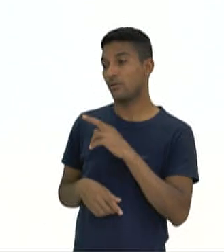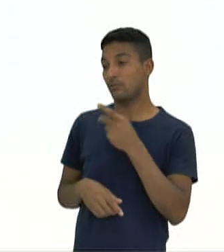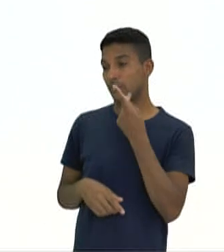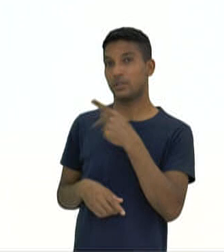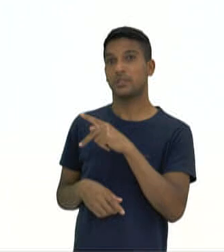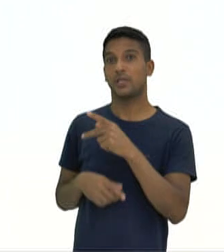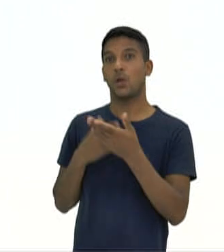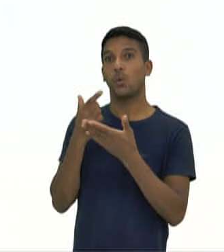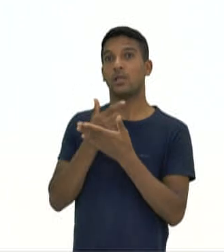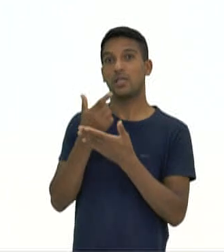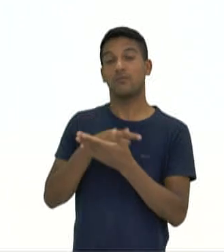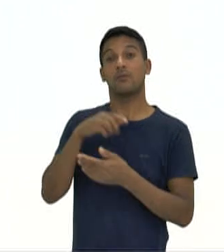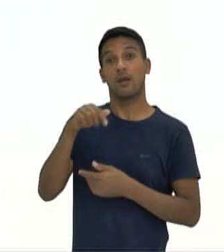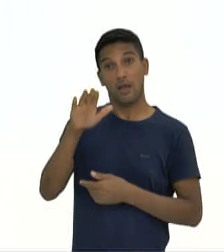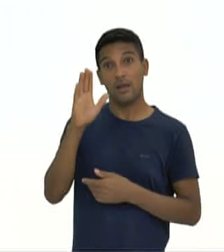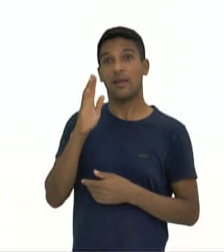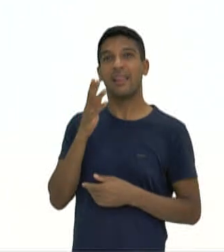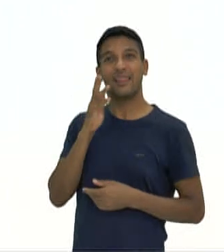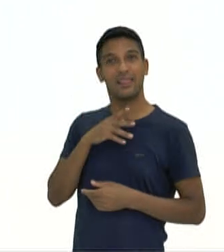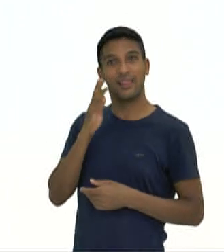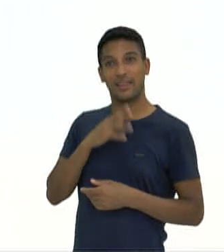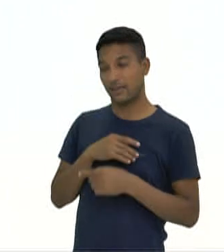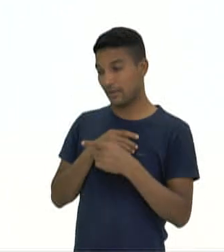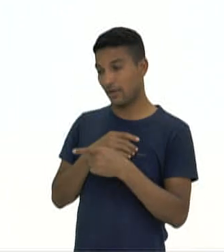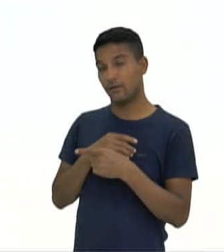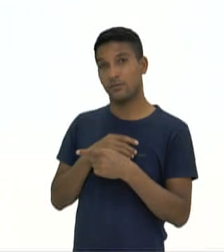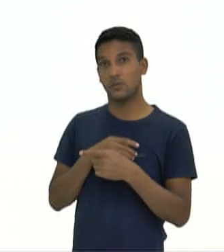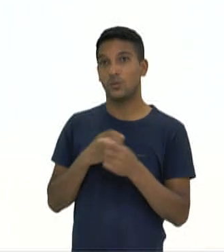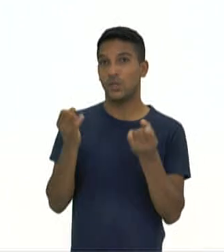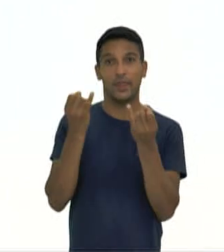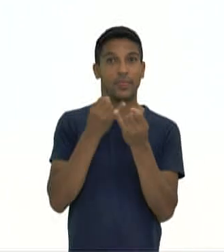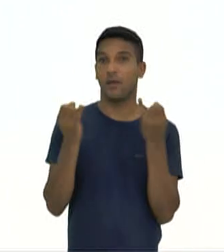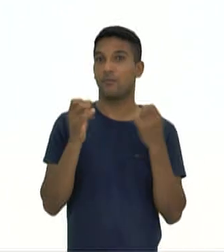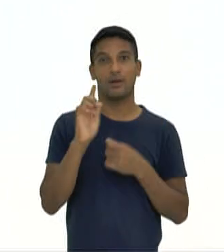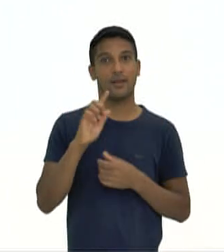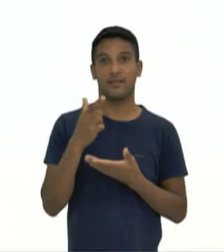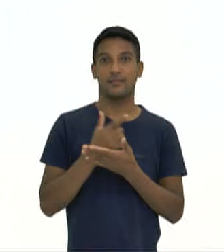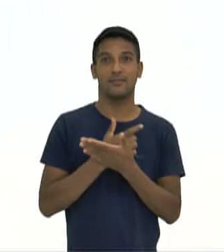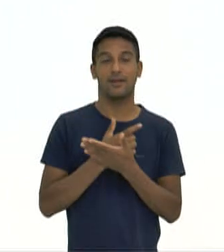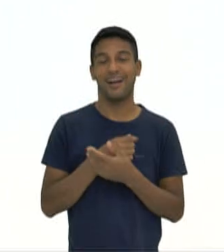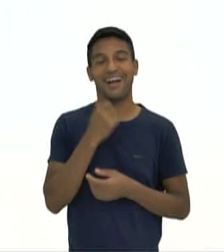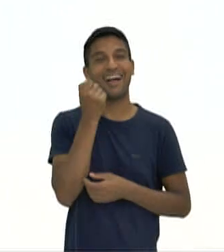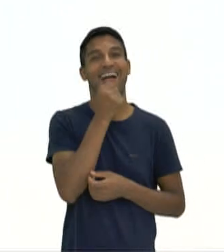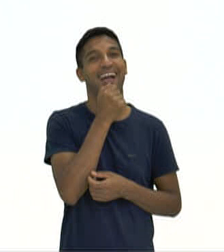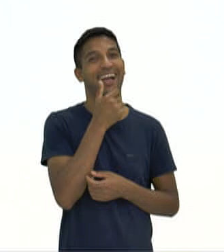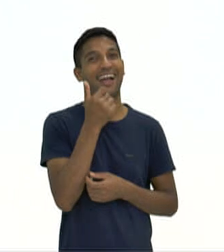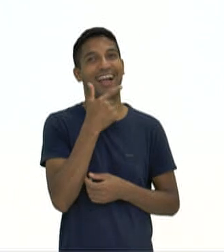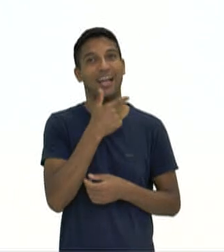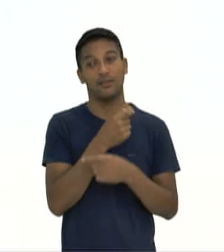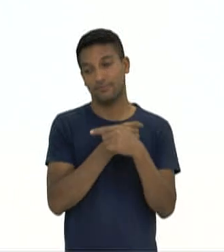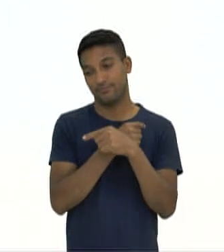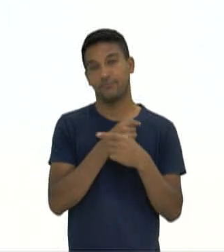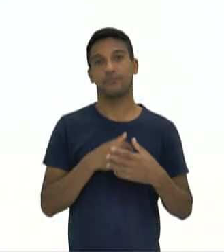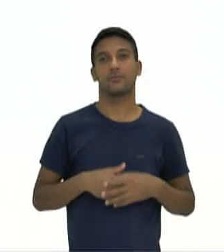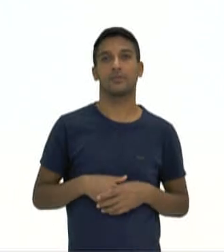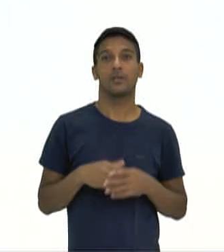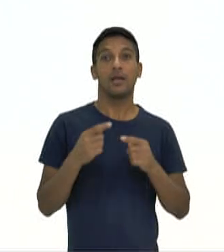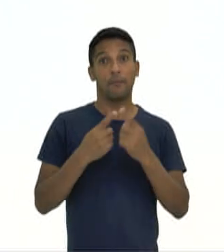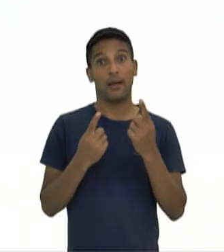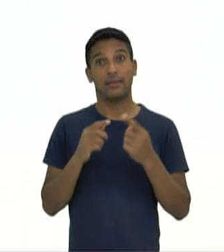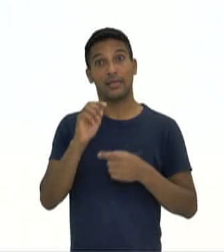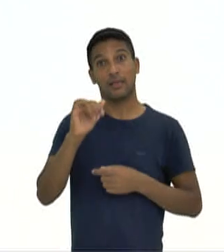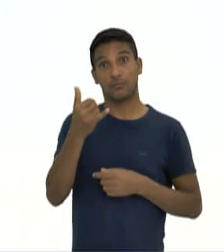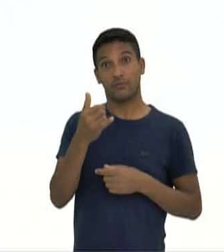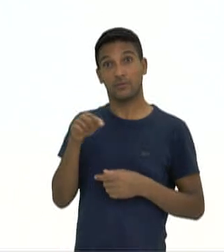parecem livros. Foi o que ele já ouviu de mais engraçado. Mas ele aproveitou para justificar isso, né? A questão